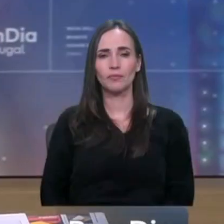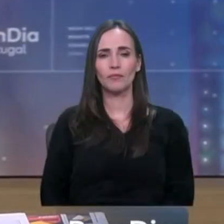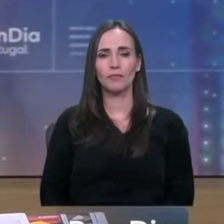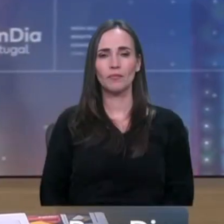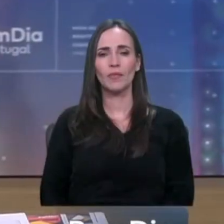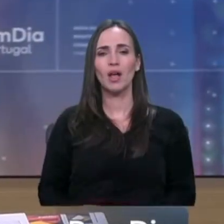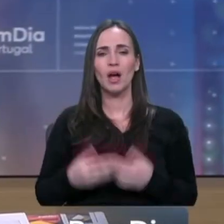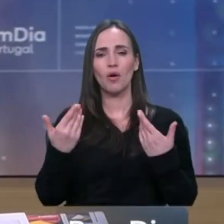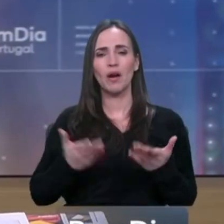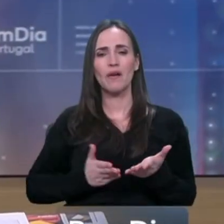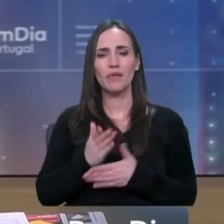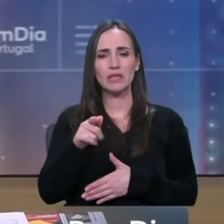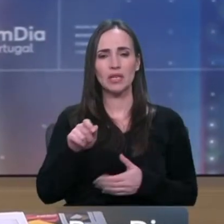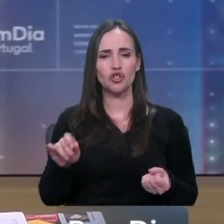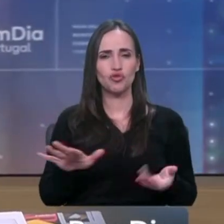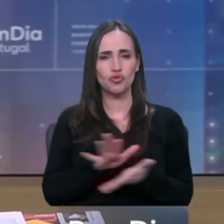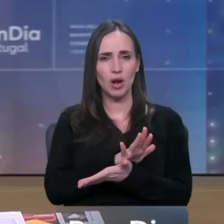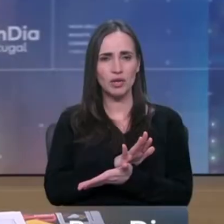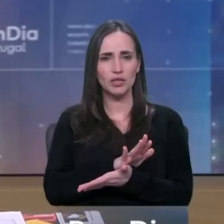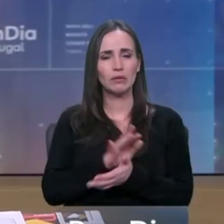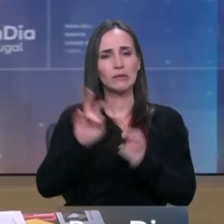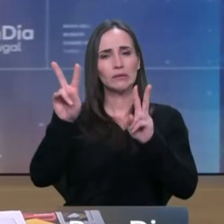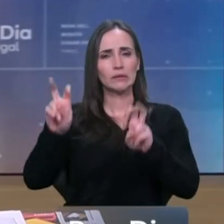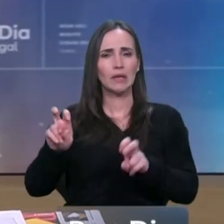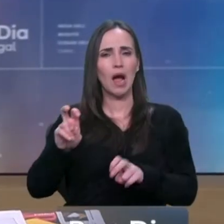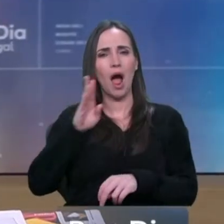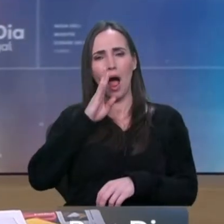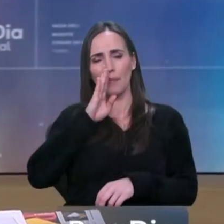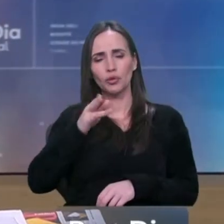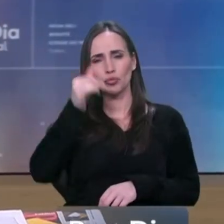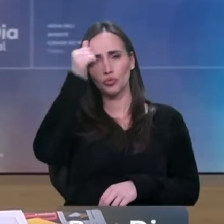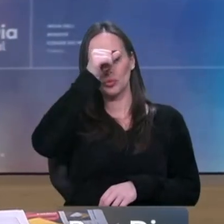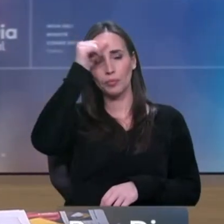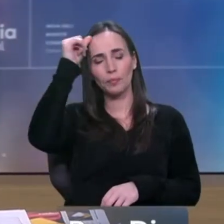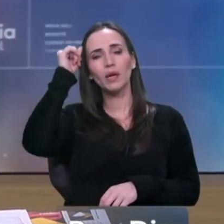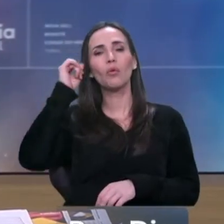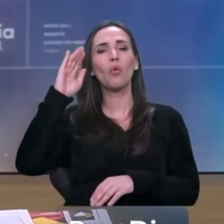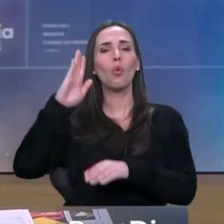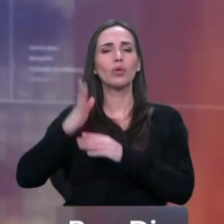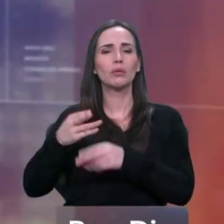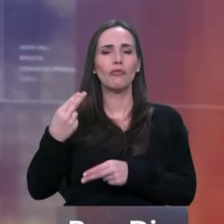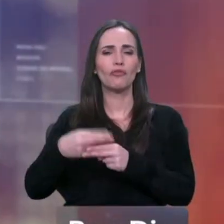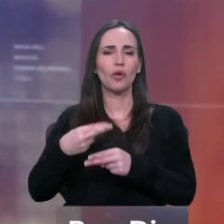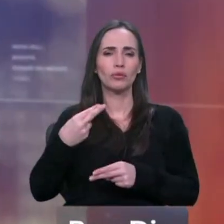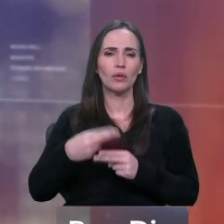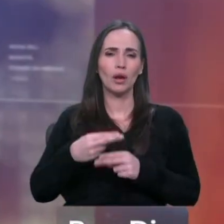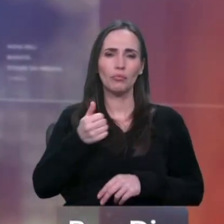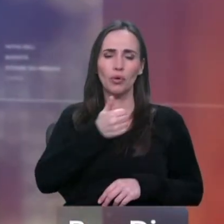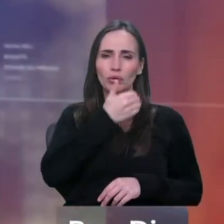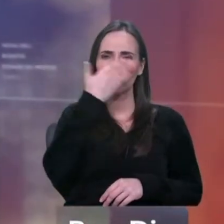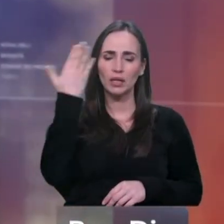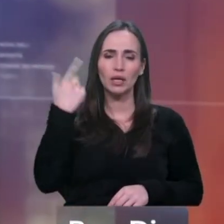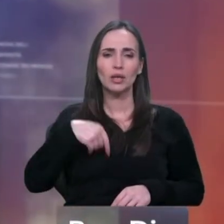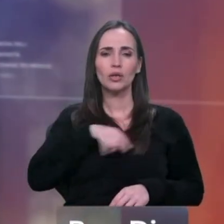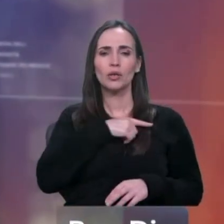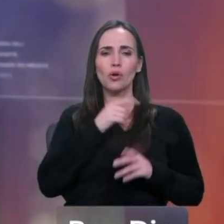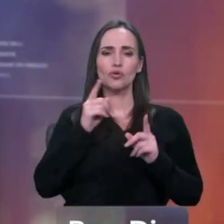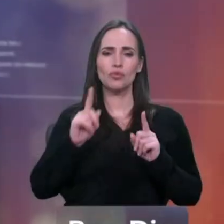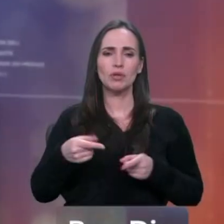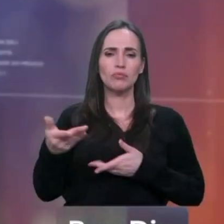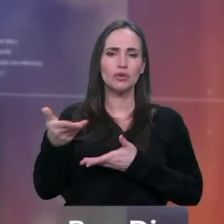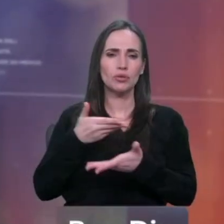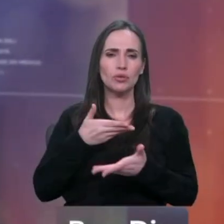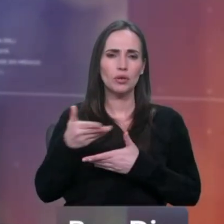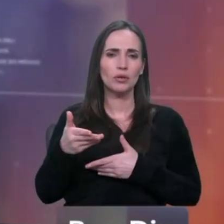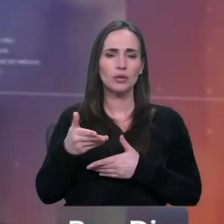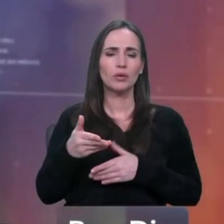Avançamos no Bom Dia Portugal com a última fronteira, como é hábito. Aos domingos está connosco o Miguel Gonçalves. Miguel, bom dia. Bom dia, Jorge. E começamos esta nossa conversa com a morte de uma estrela